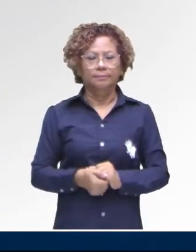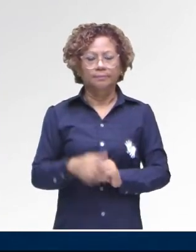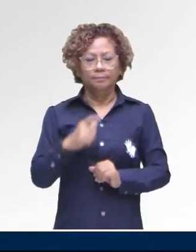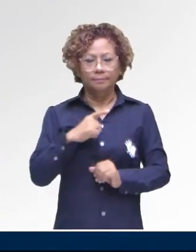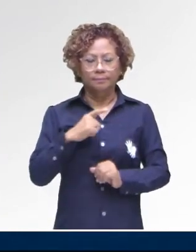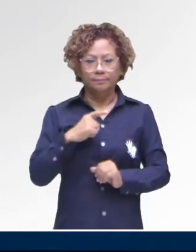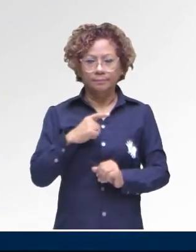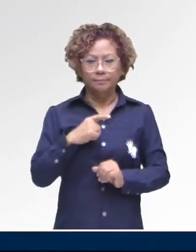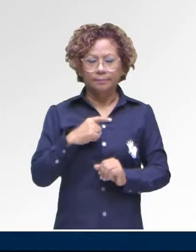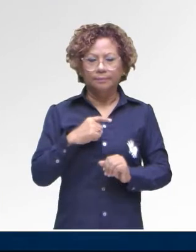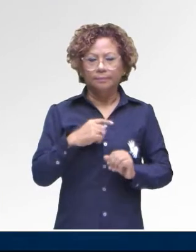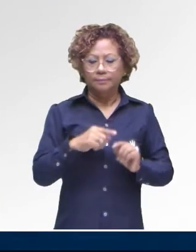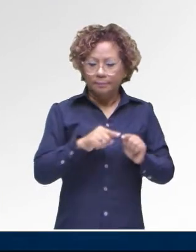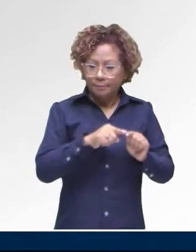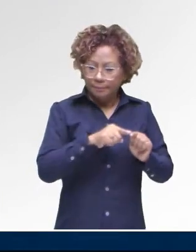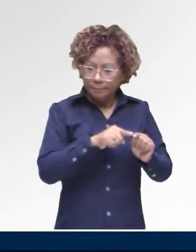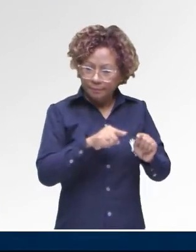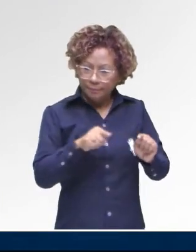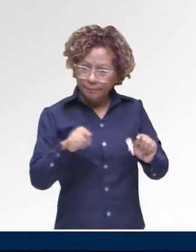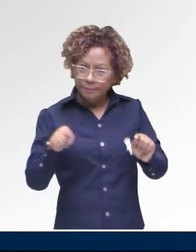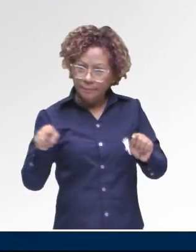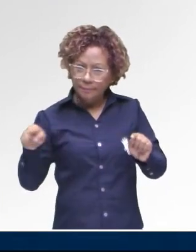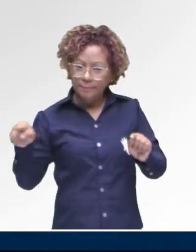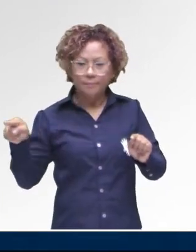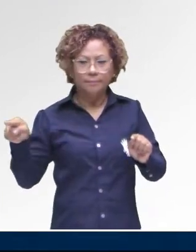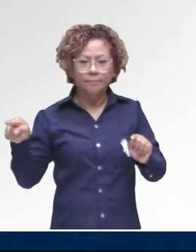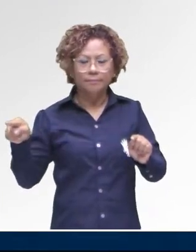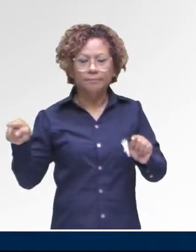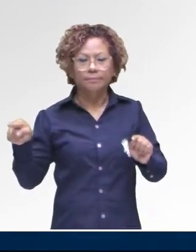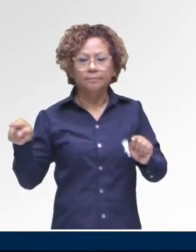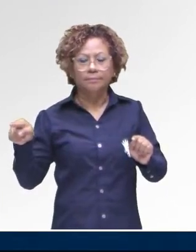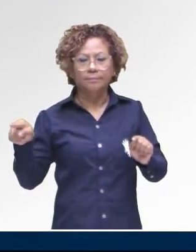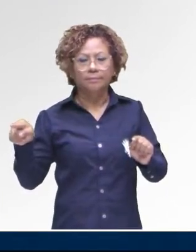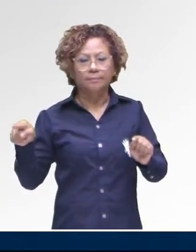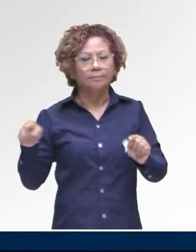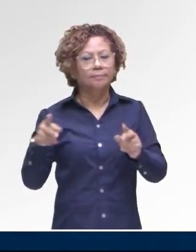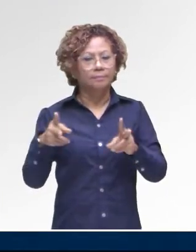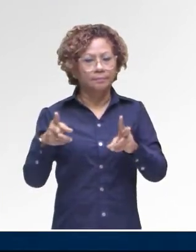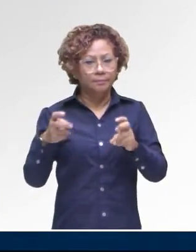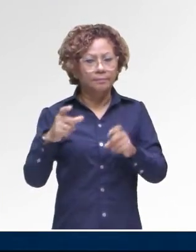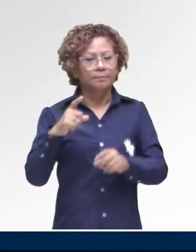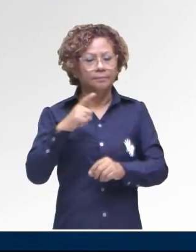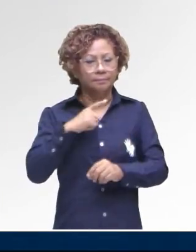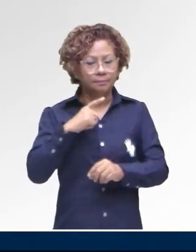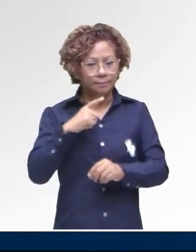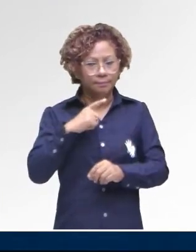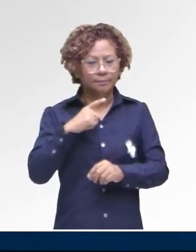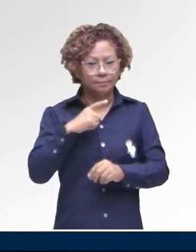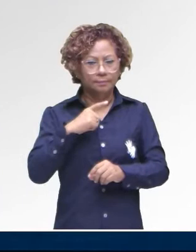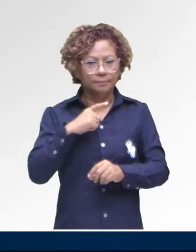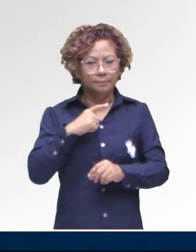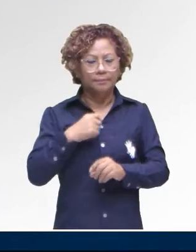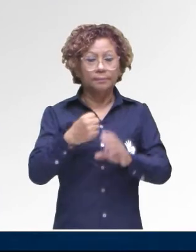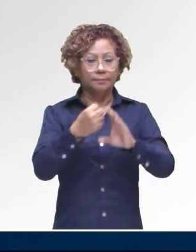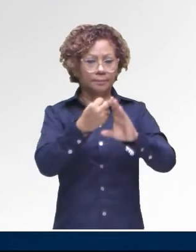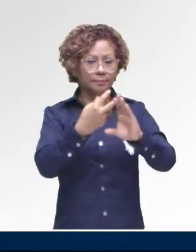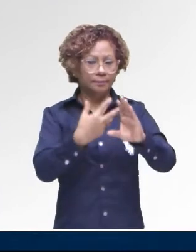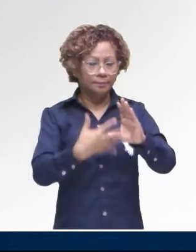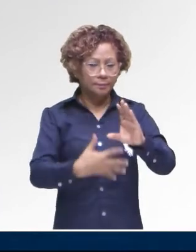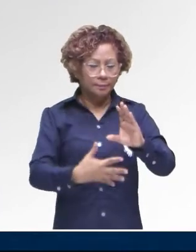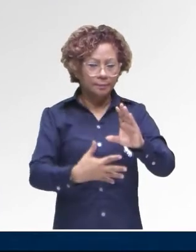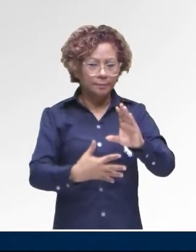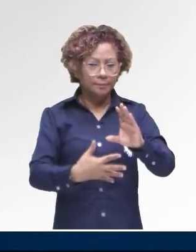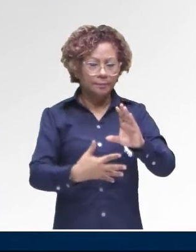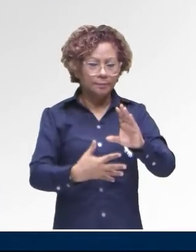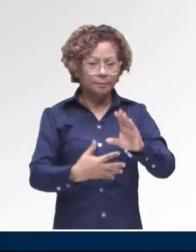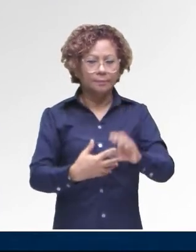unidimensionais e possuem infinitos pontos. Vejam que ela tem essa mesma característica, né? Unidimensional,